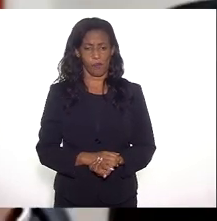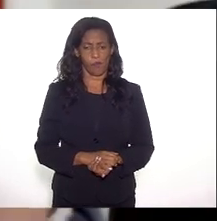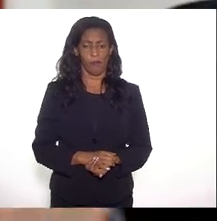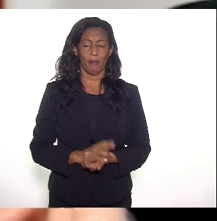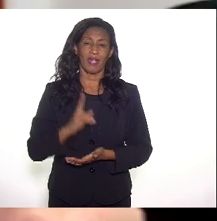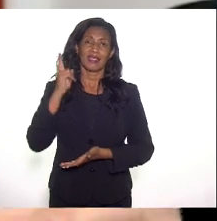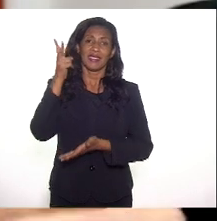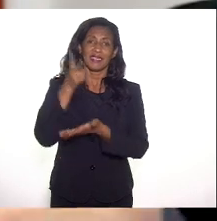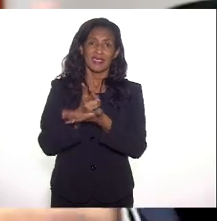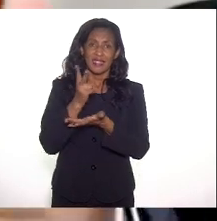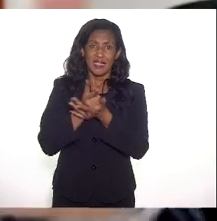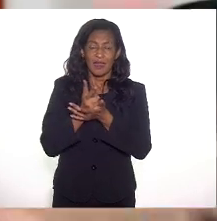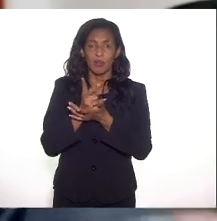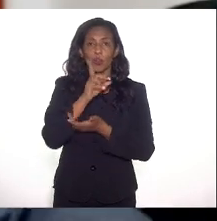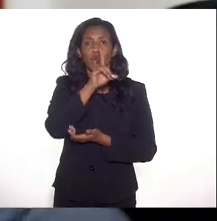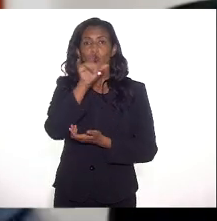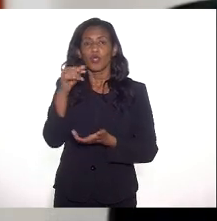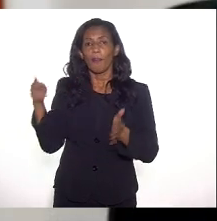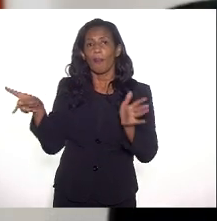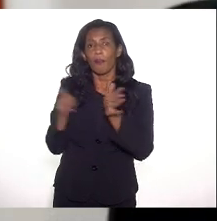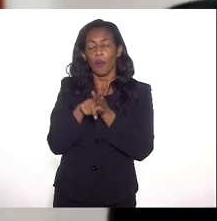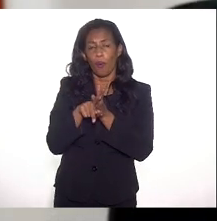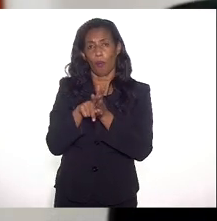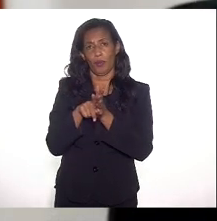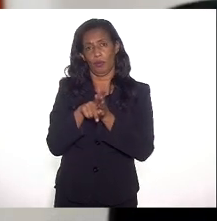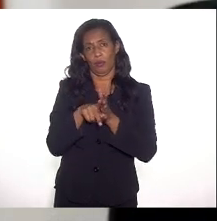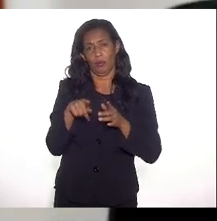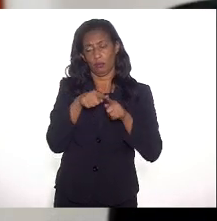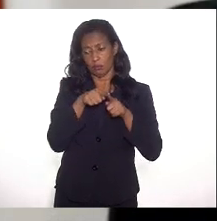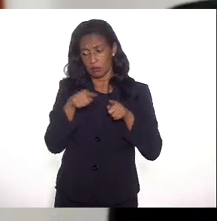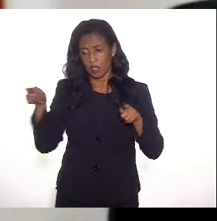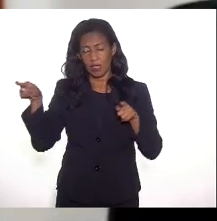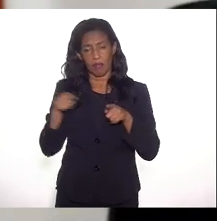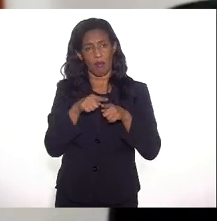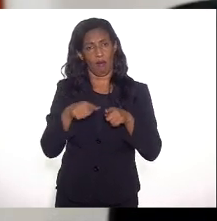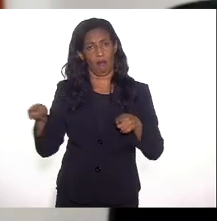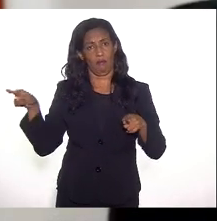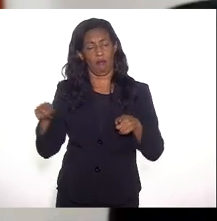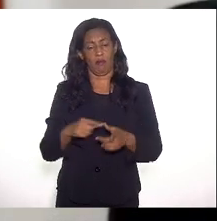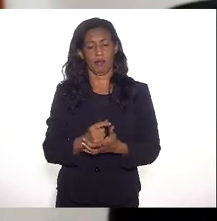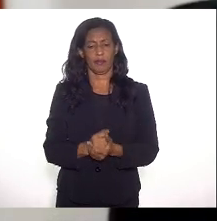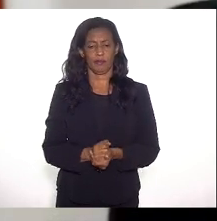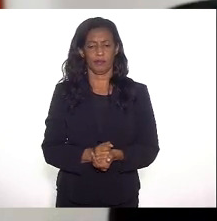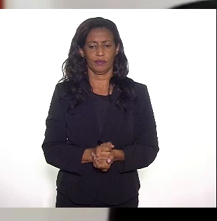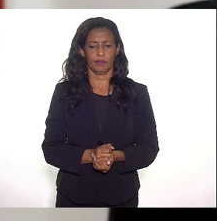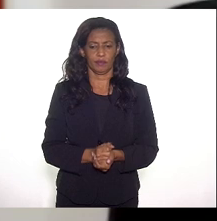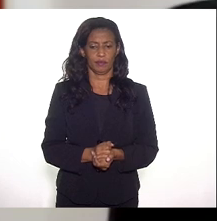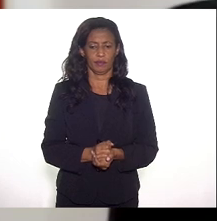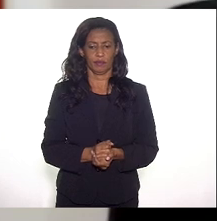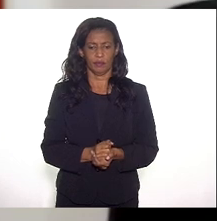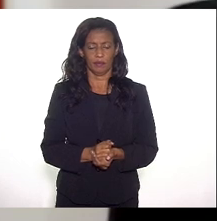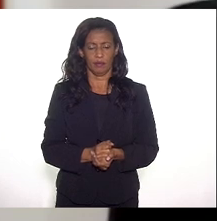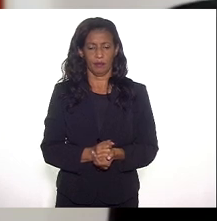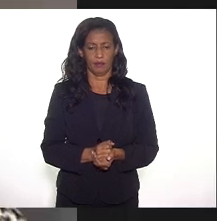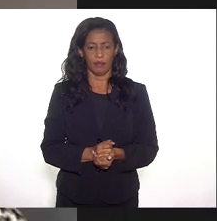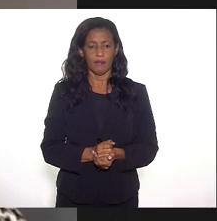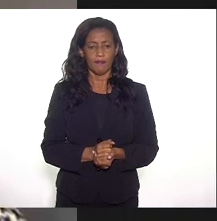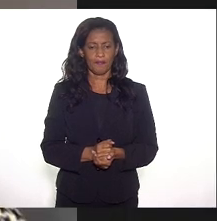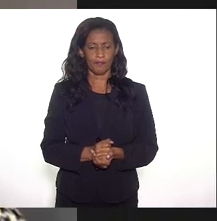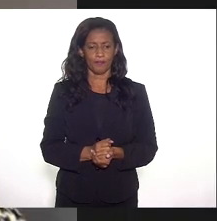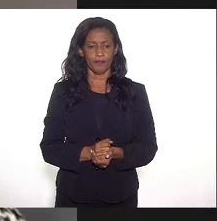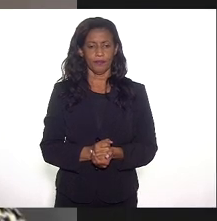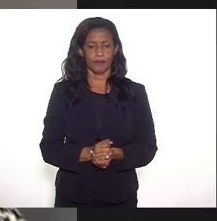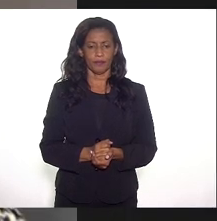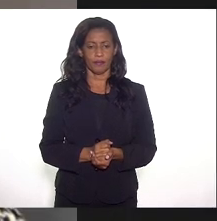sempre com uma data específica para fazer... Tá? Depois, então, depois acertamos... E a alteração,